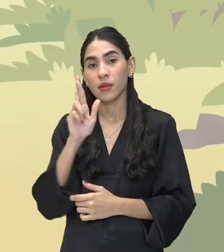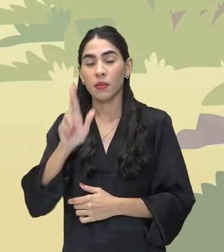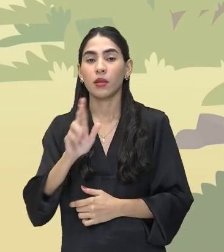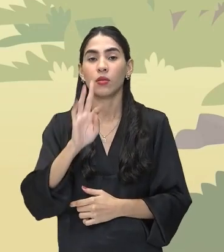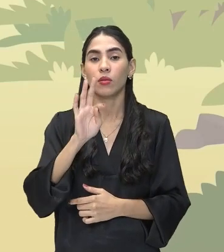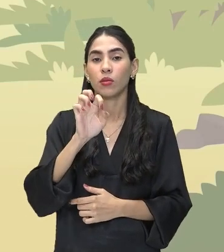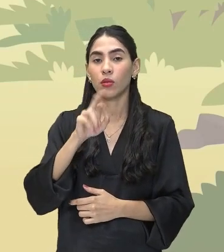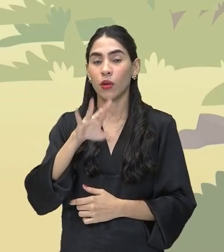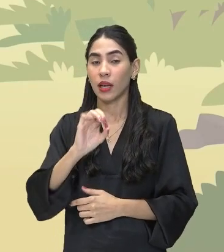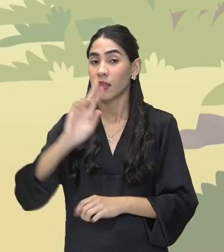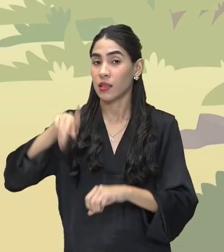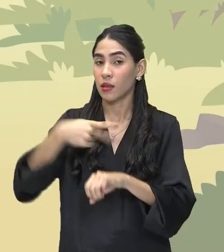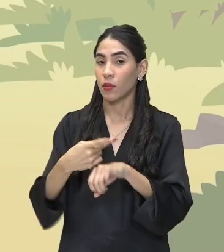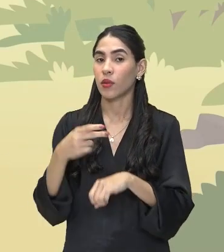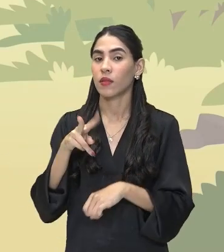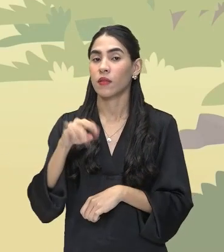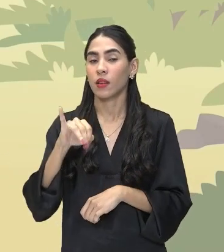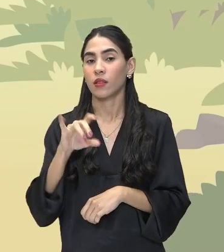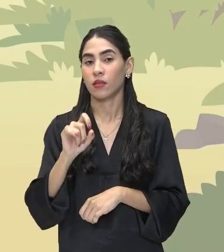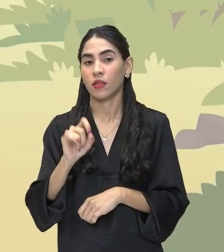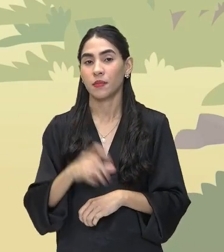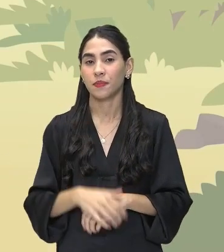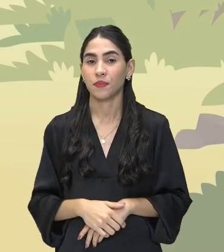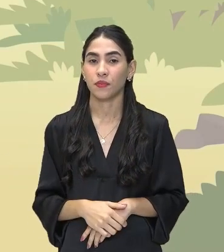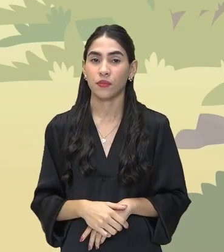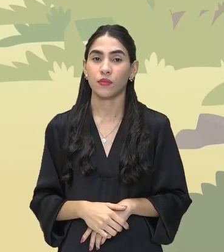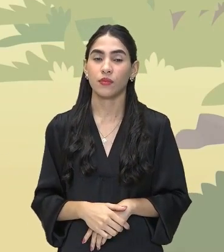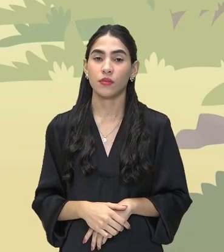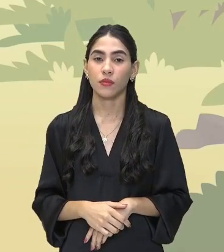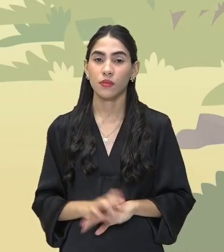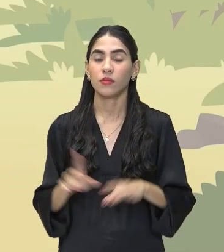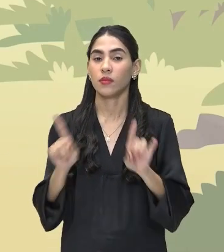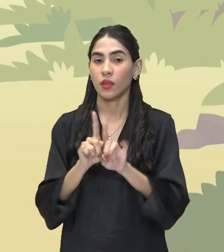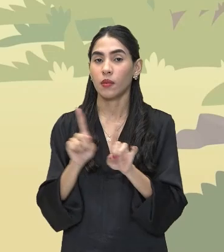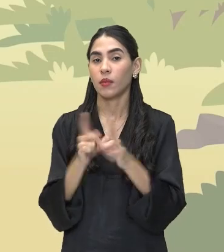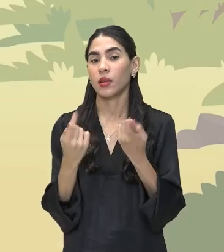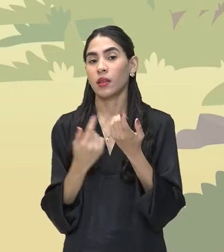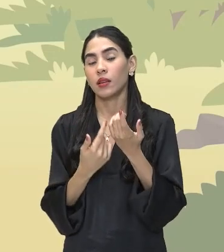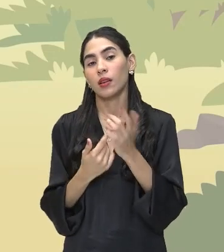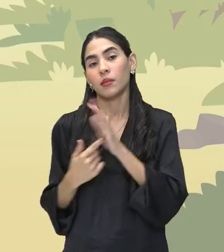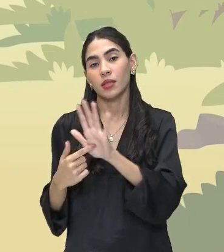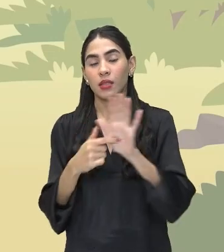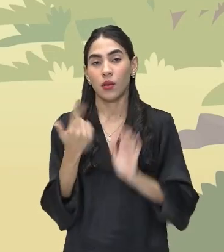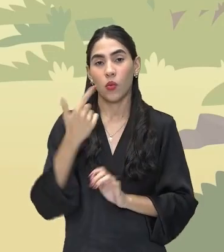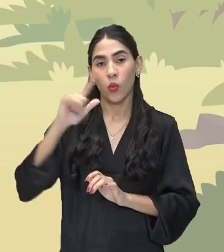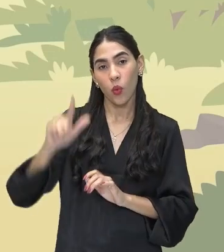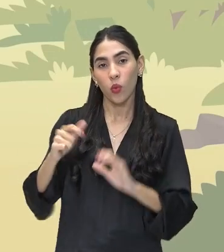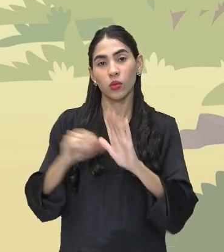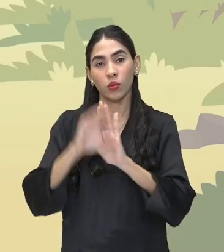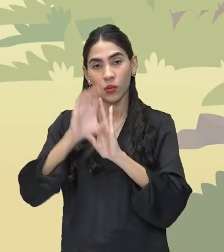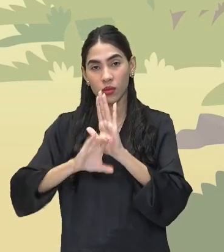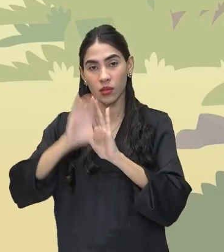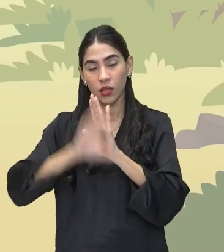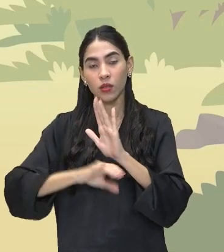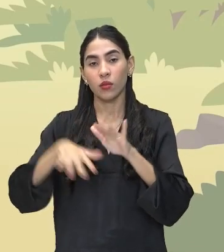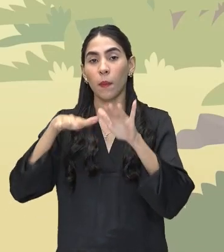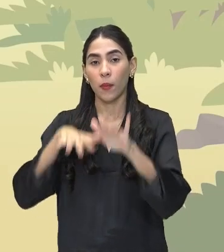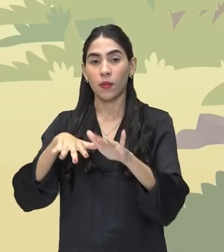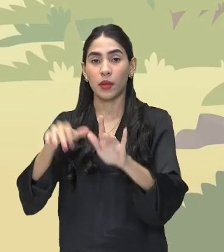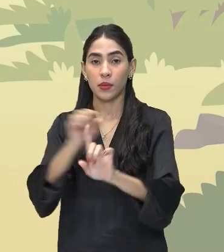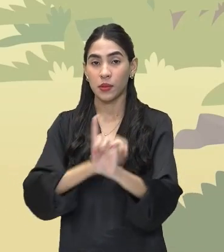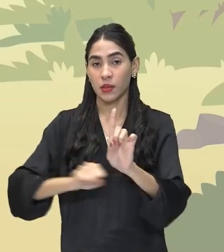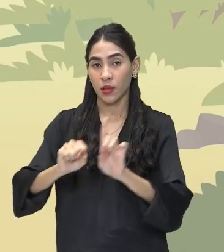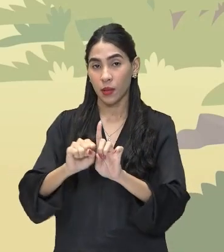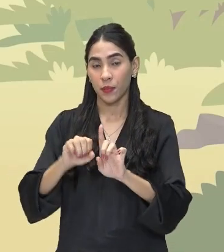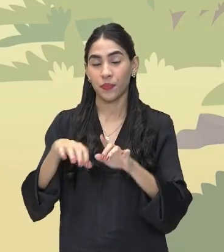porque depois ele vai também trazer uma outra configuração, uma outra definição de movimentos sociais.